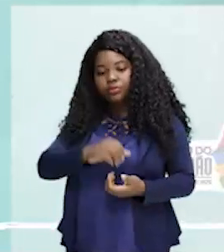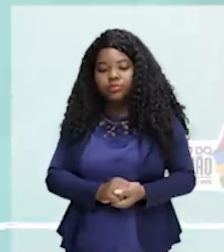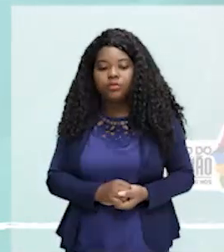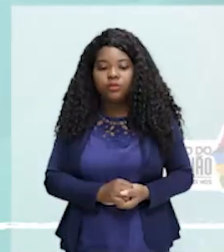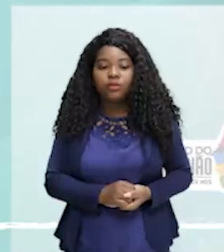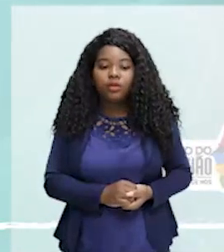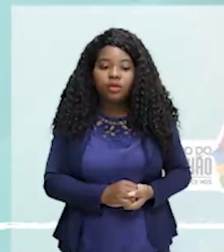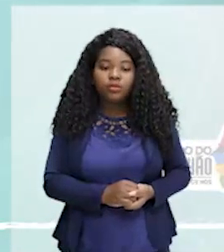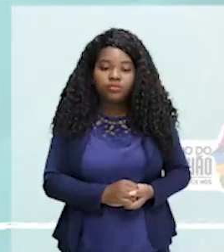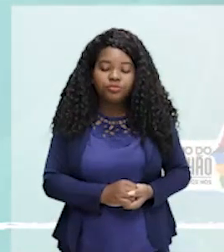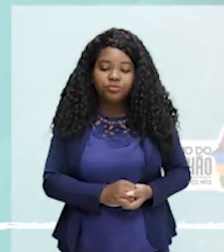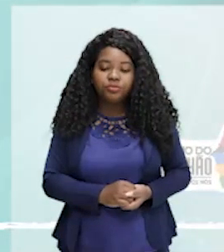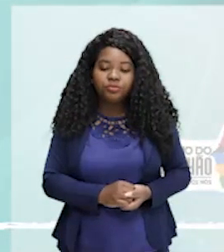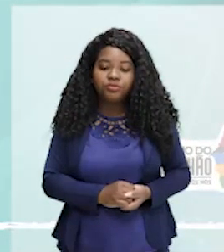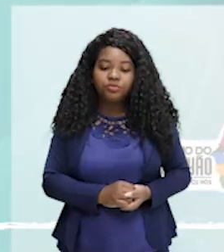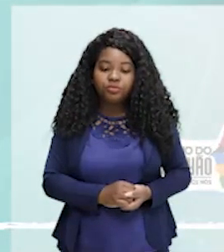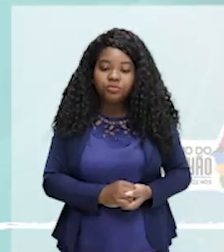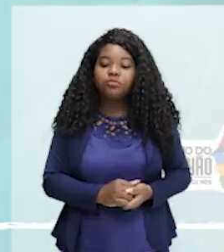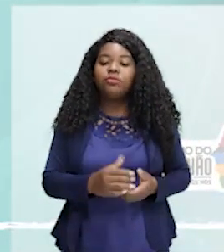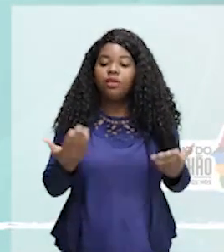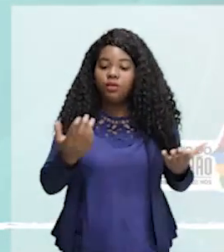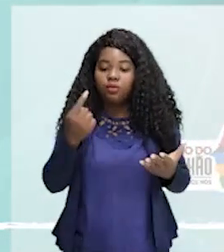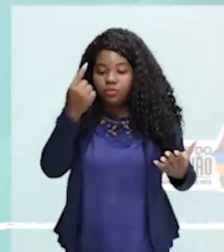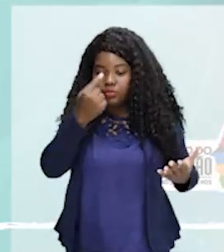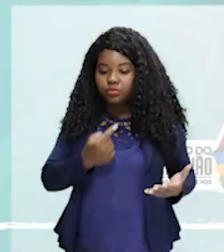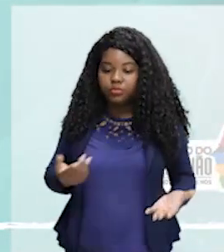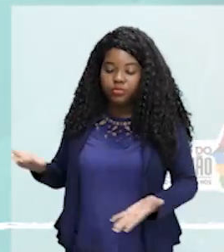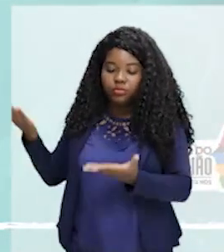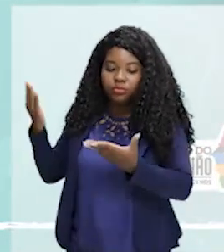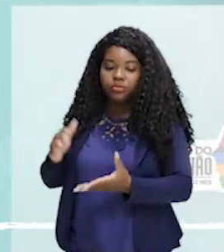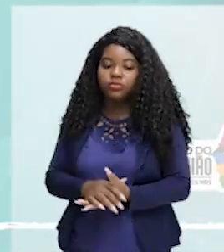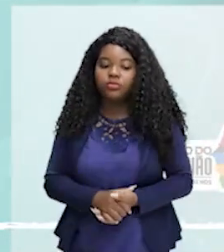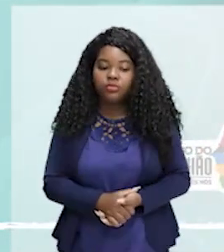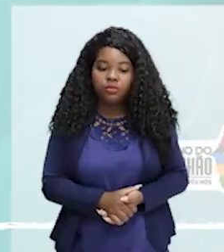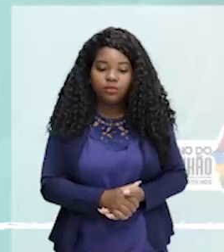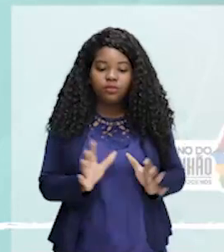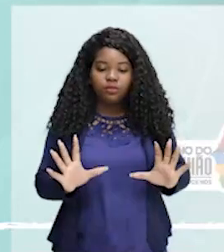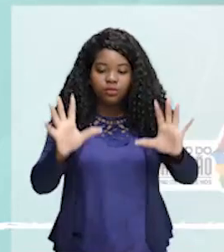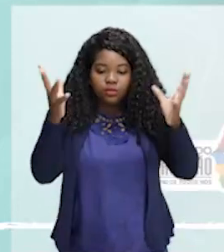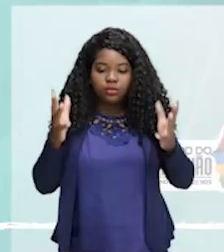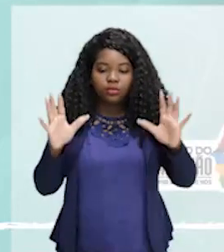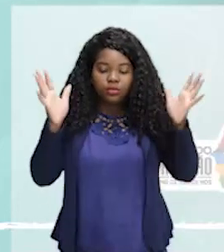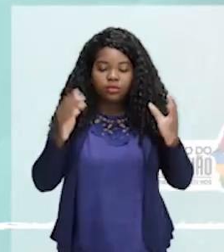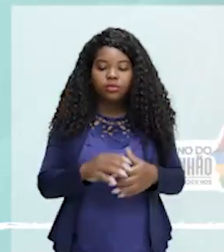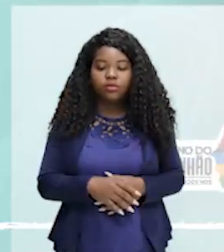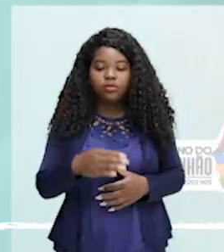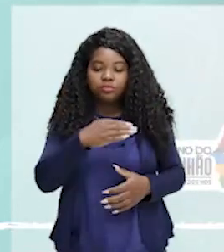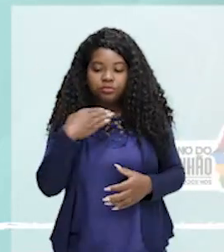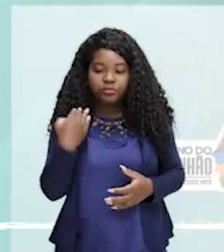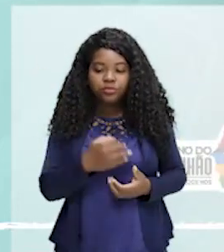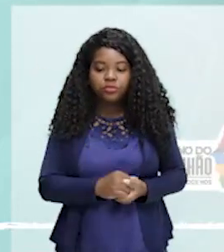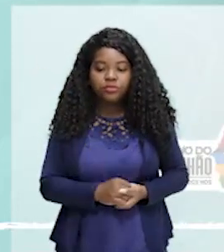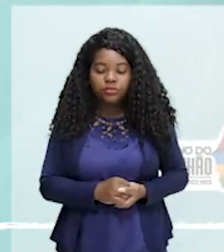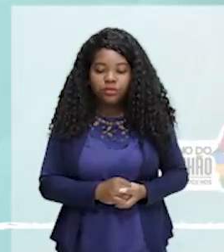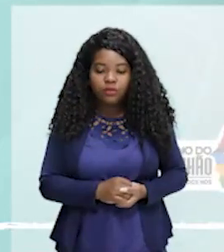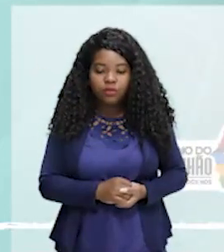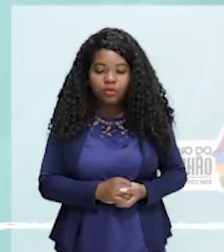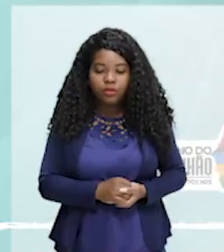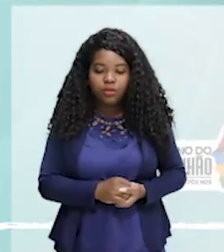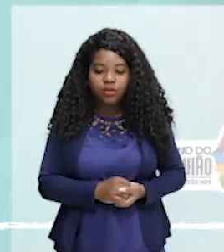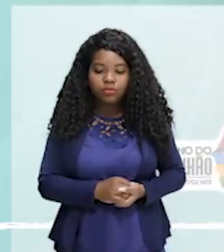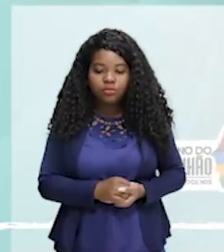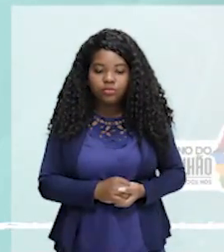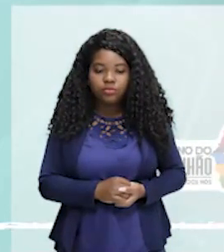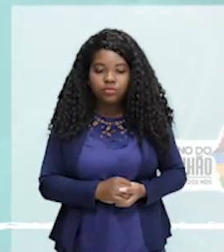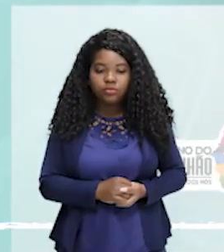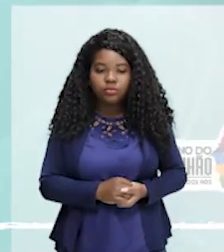Saímos do Egito, né, os rituais funerários, que a gente encontra muito nos hieróglifos ou hieroglifos, e nos papiros que contam a história